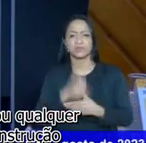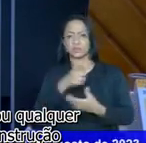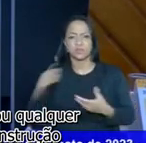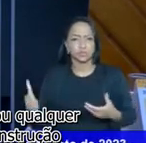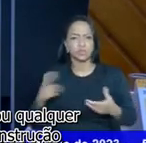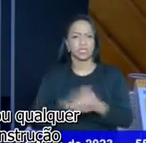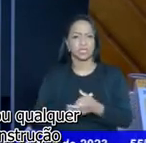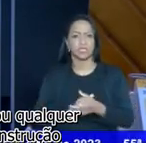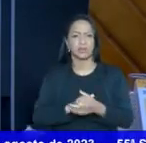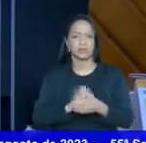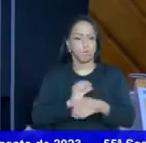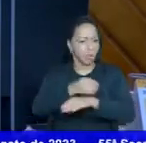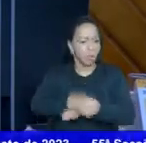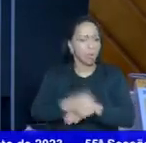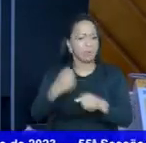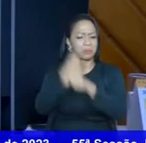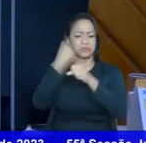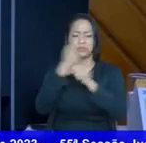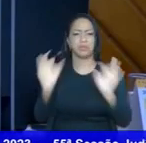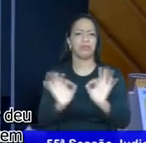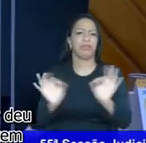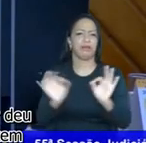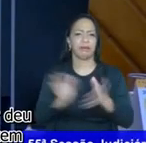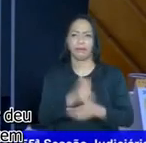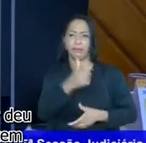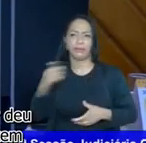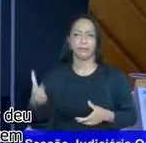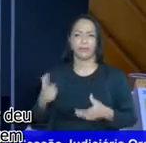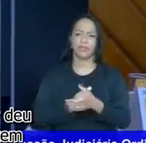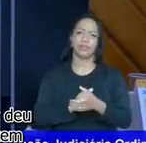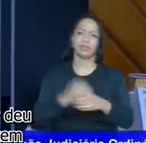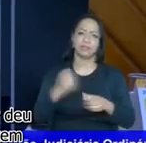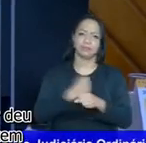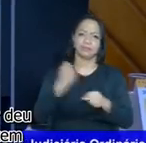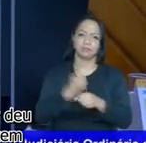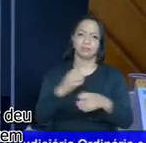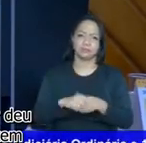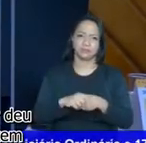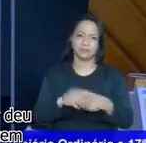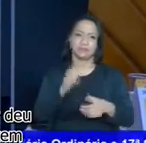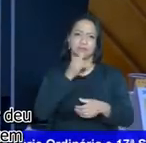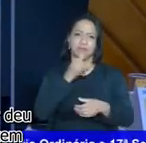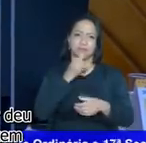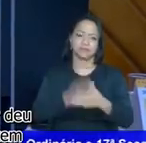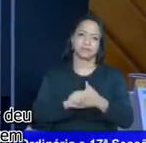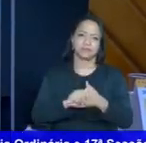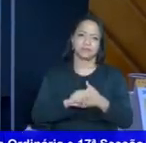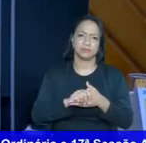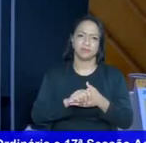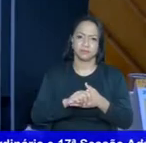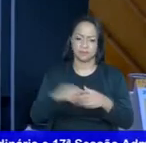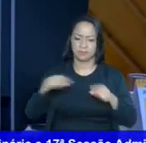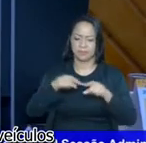materialização de uma obra, de uma construção. Não teve construção de fossas, né, doutor? O senhor deu o exemplo da construção de fossas na data de